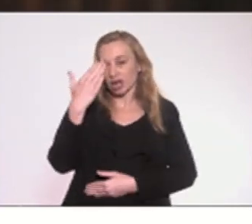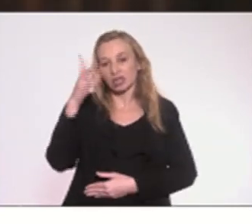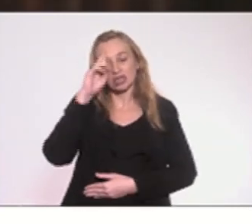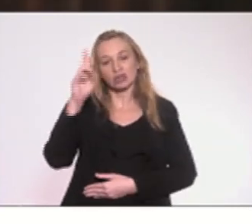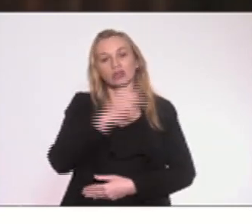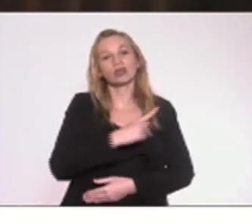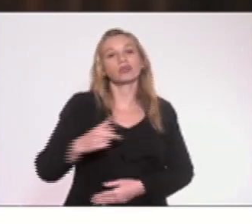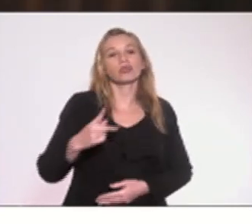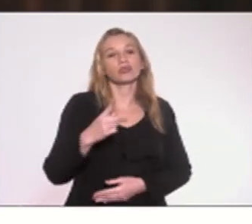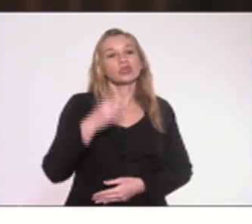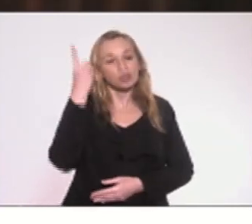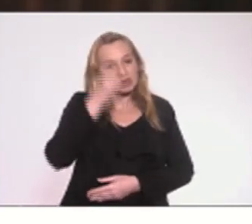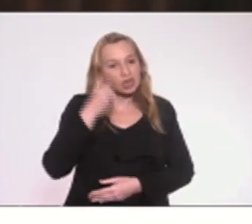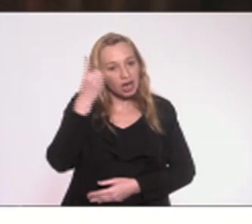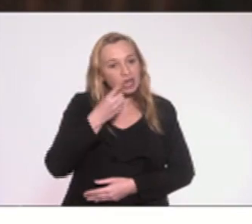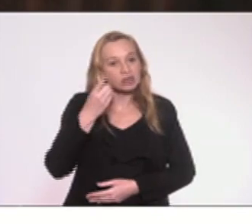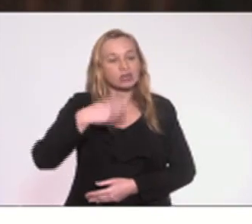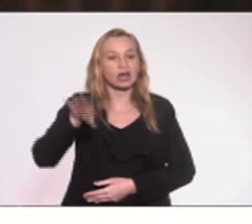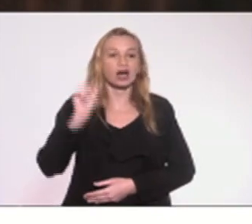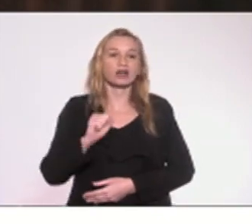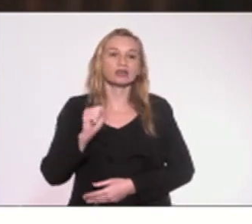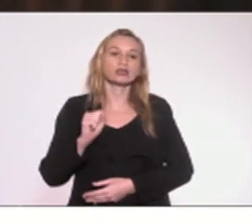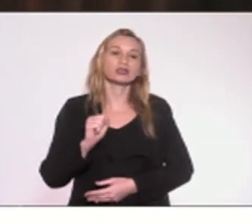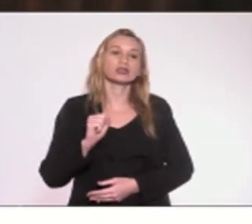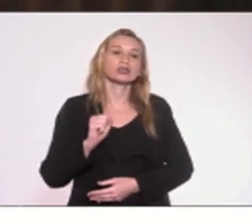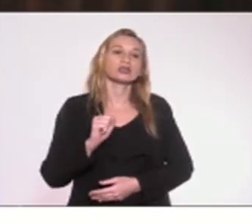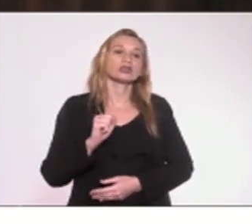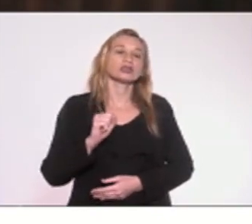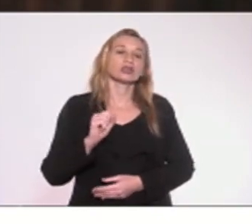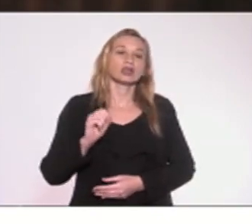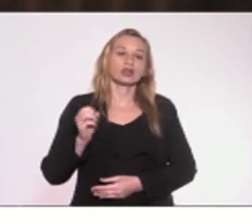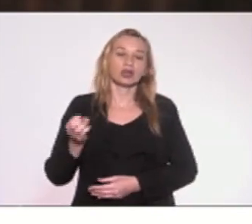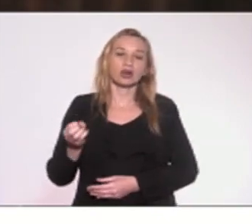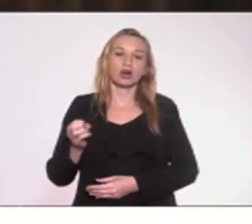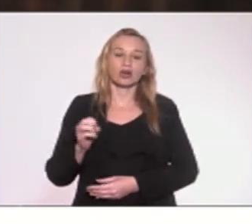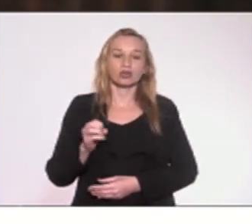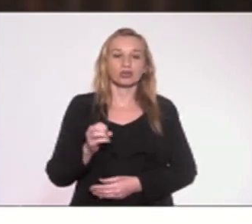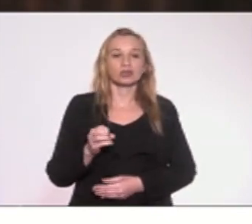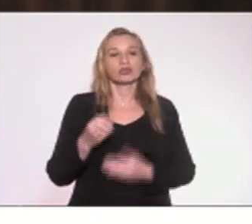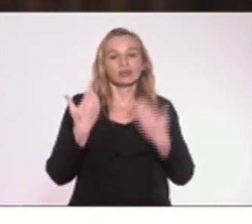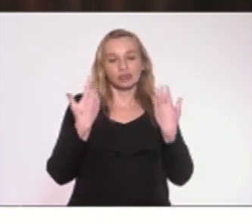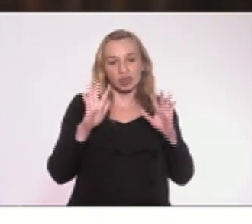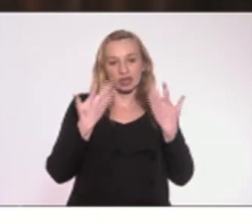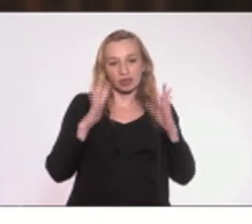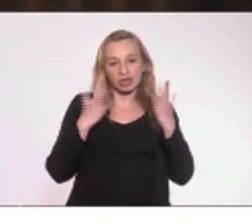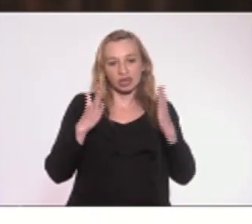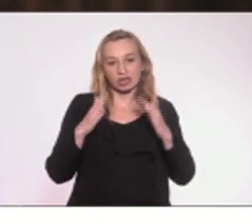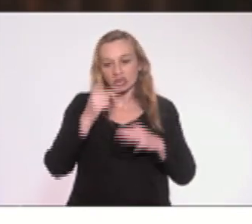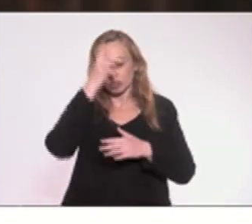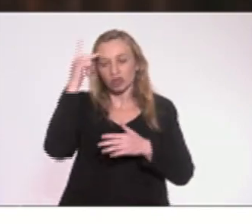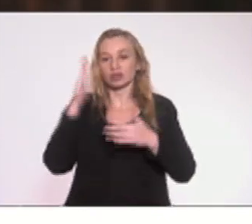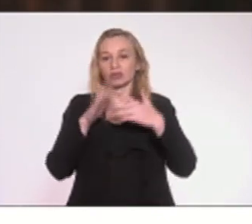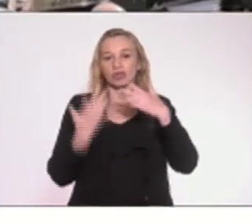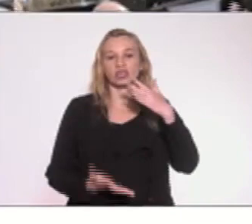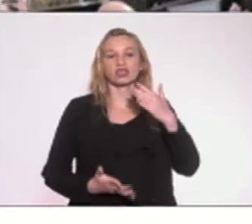deputado Carlos Augusto. Passo a palavra aos nobres membros e parabenizo os homenageados.